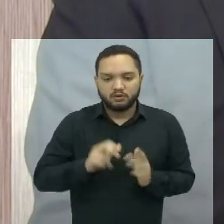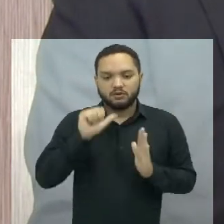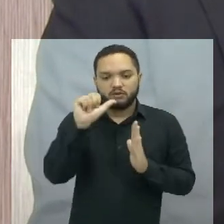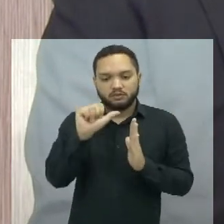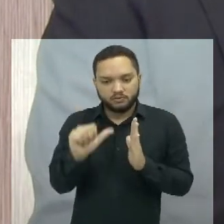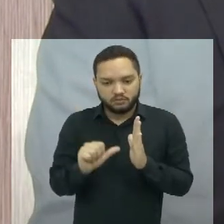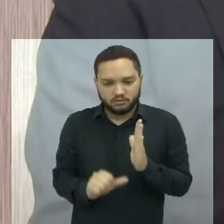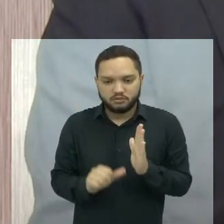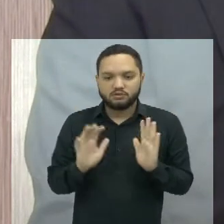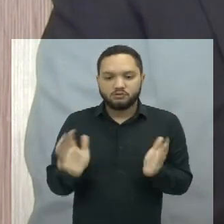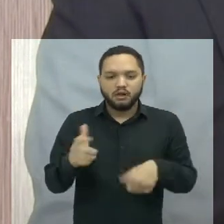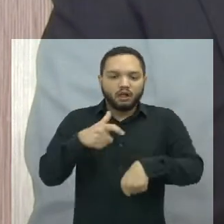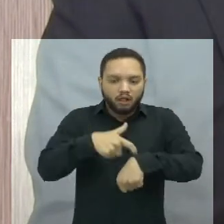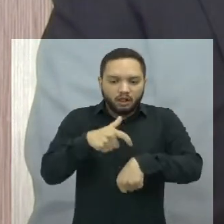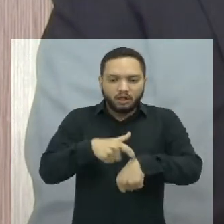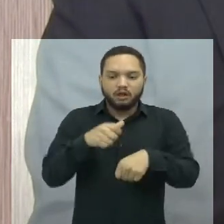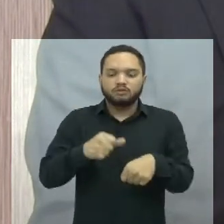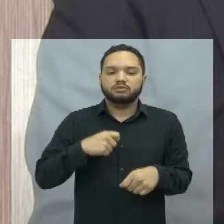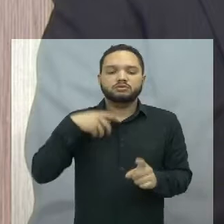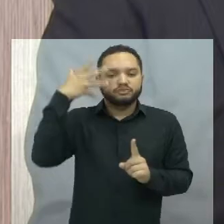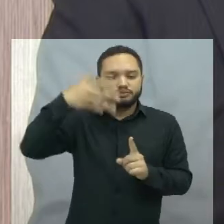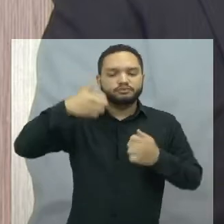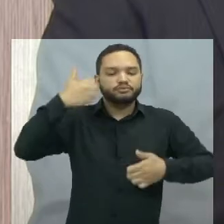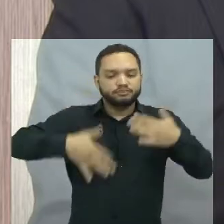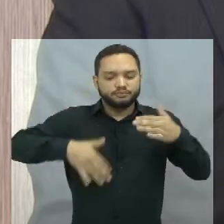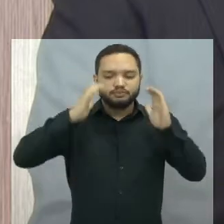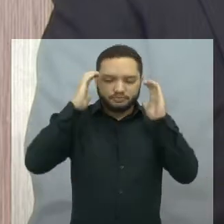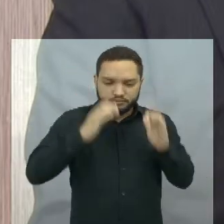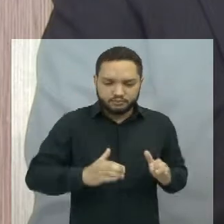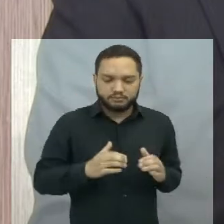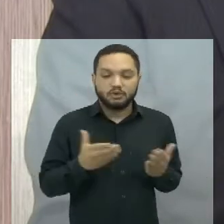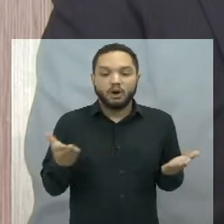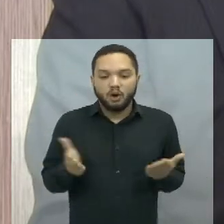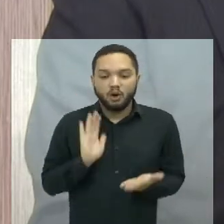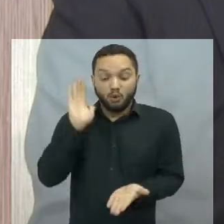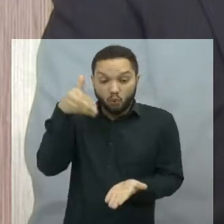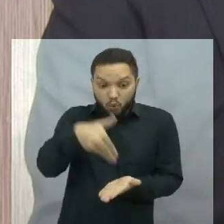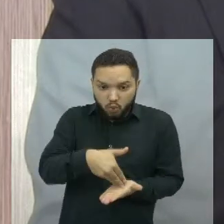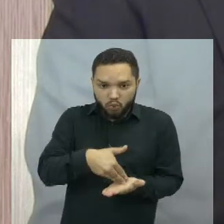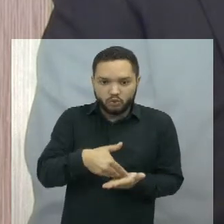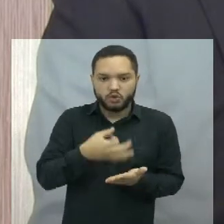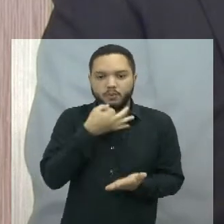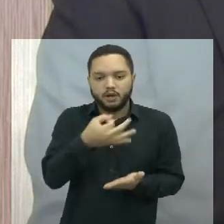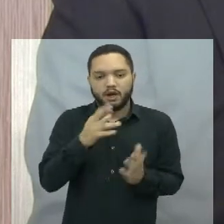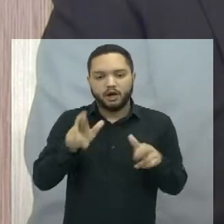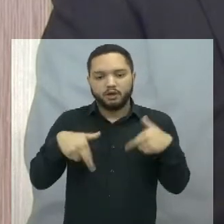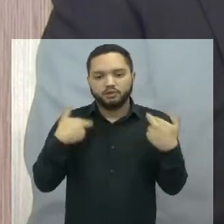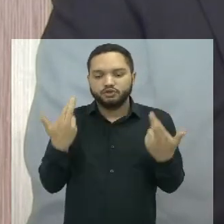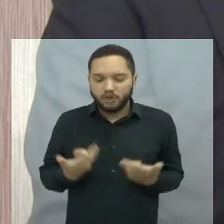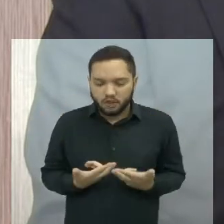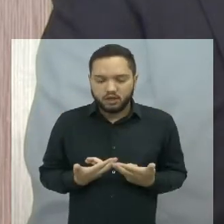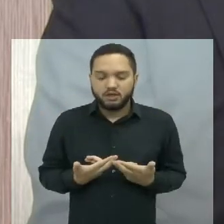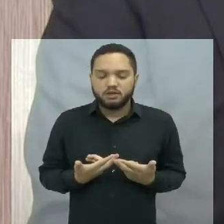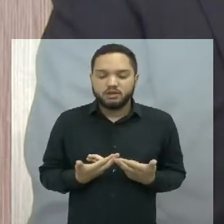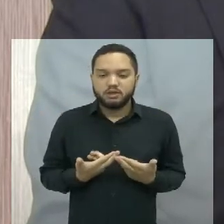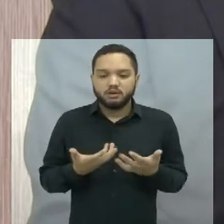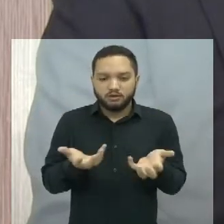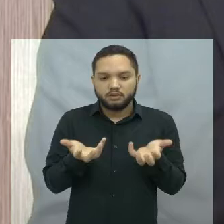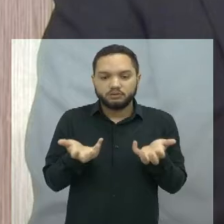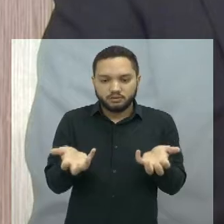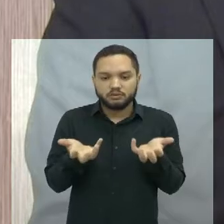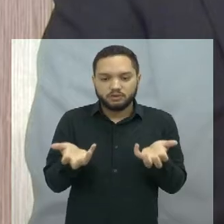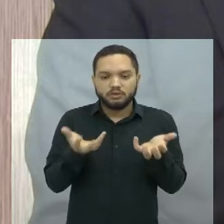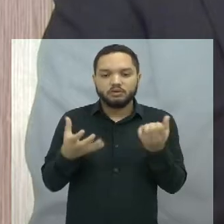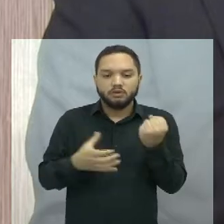tiveram seu tempo de fala respeitado, e nós pretendemos, nessa última audiência pública, também garantir